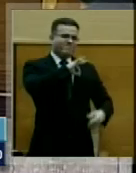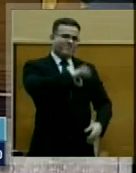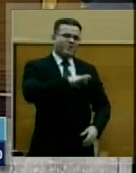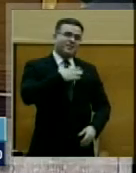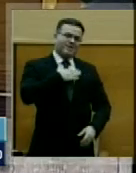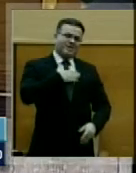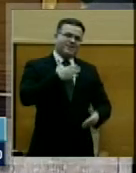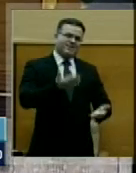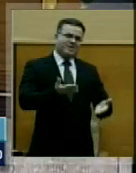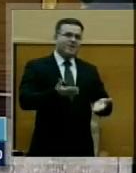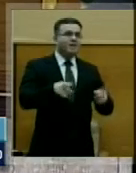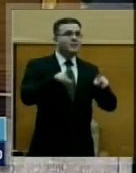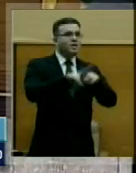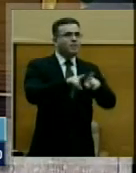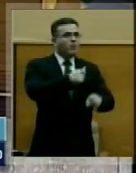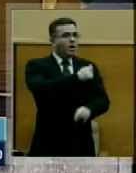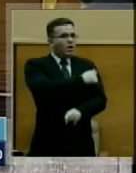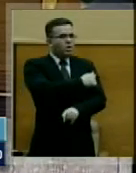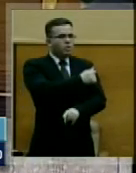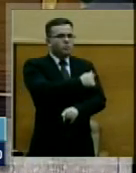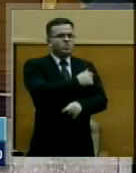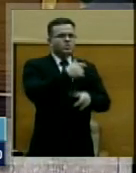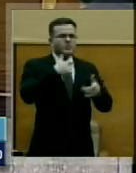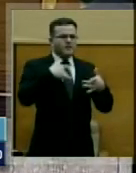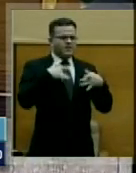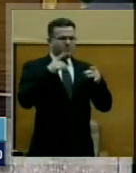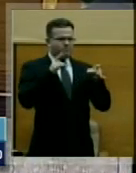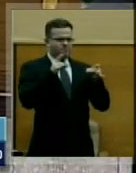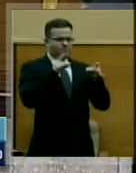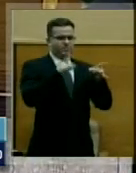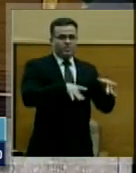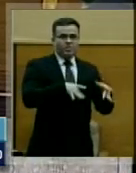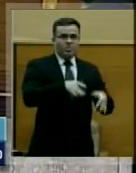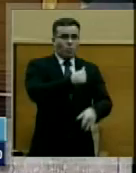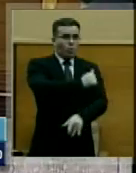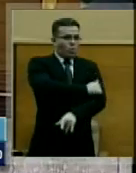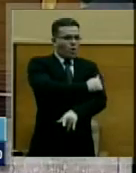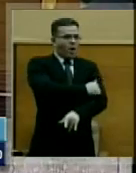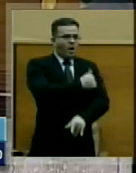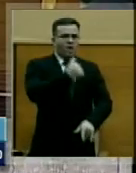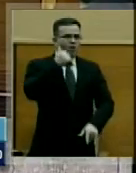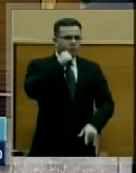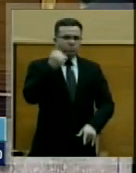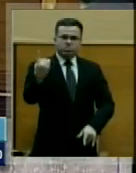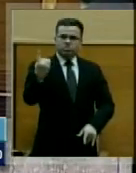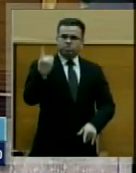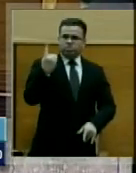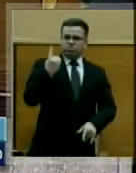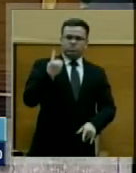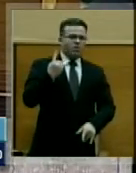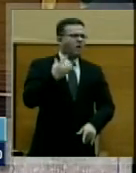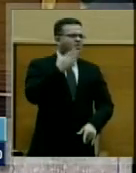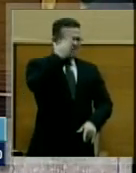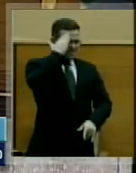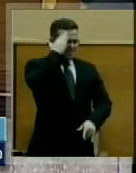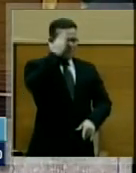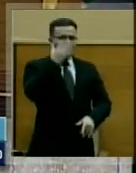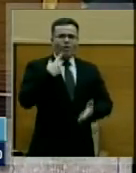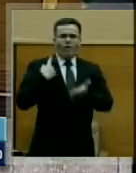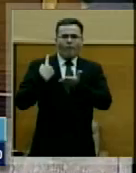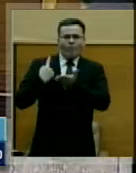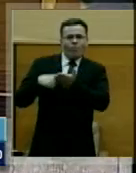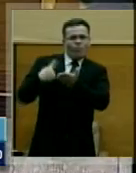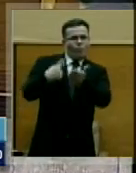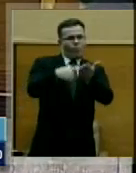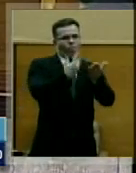aos meus alunos. Quando eu já havia desistido de fazer o transplante, uma aluna, sabendo do que eu estava passando, reuniu